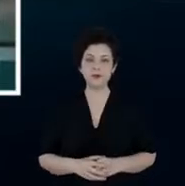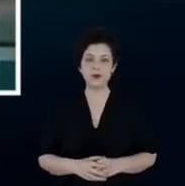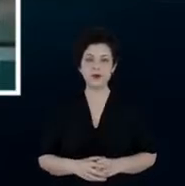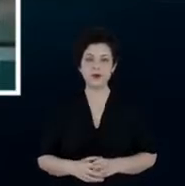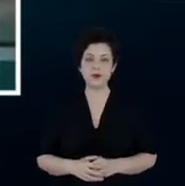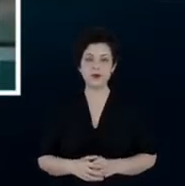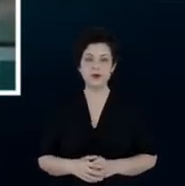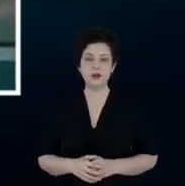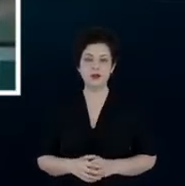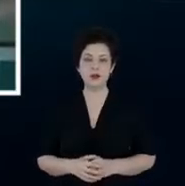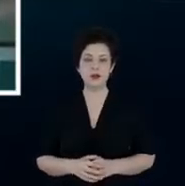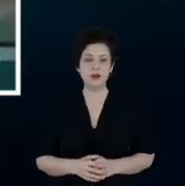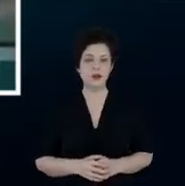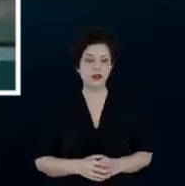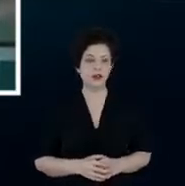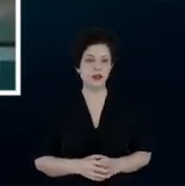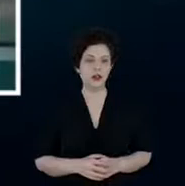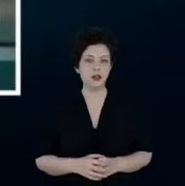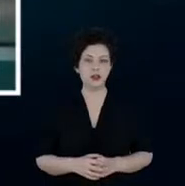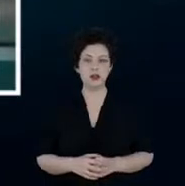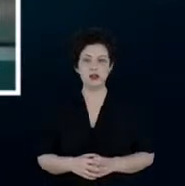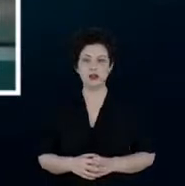Porque